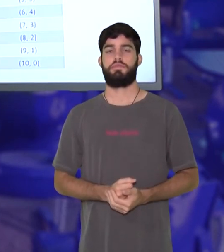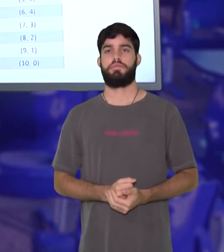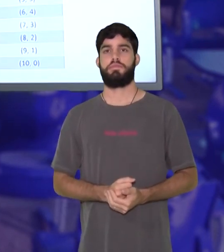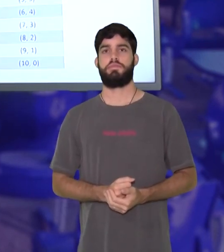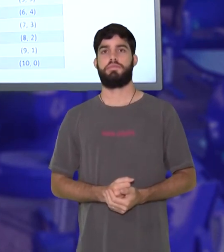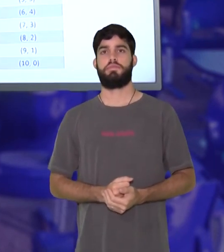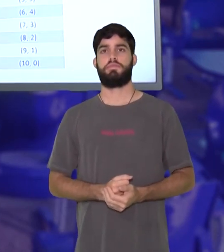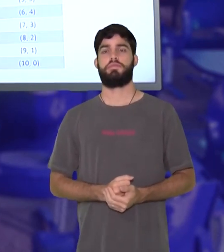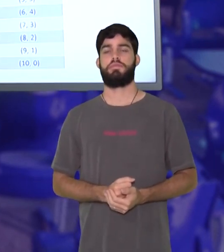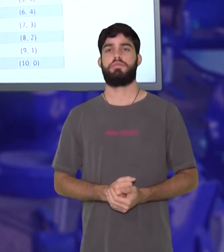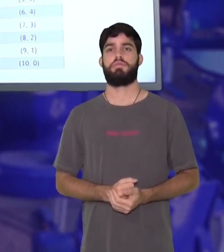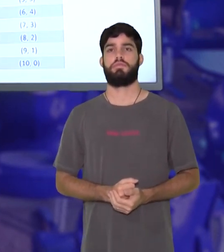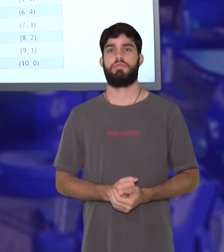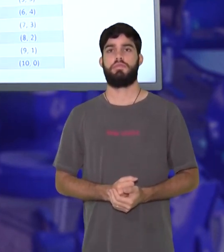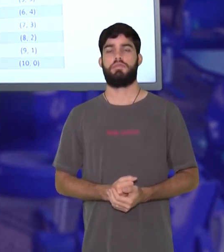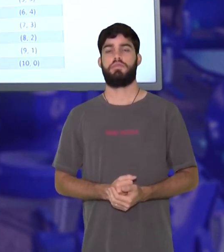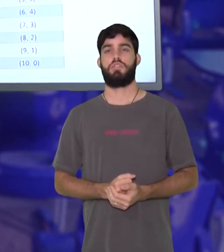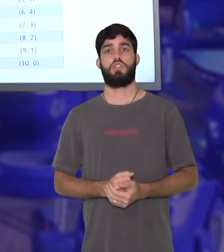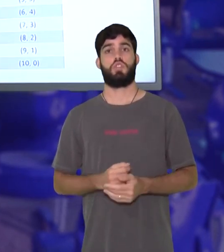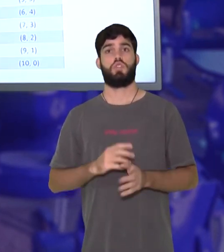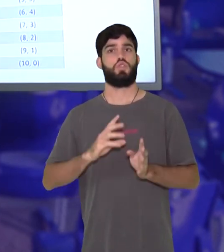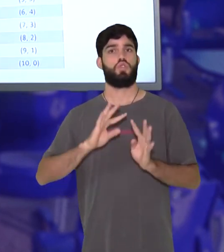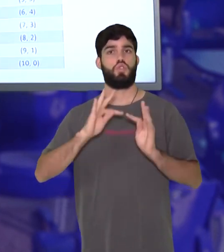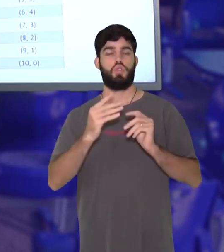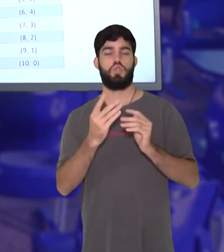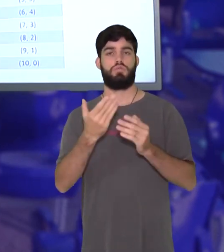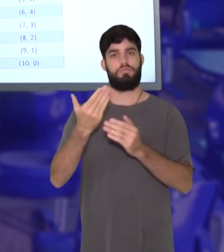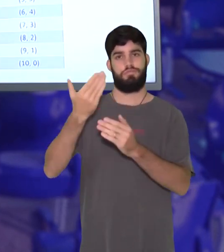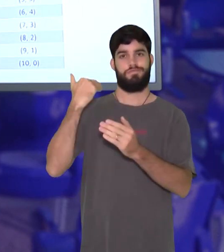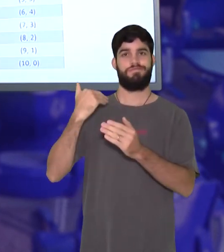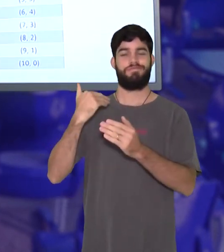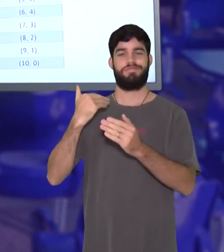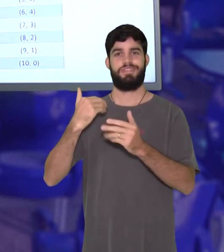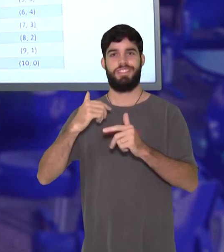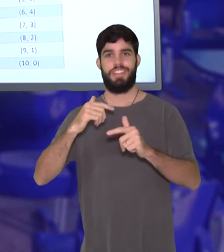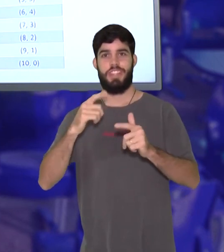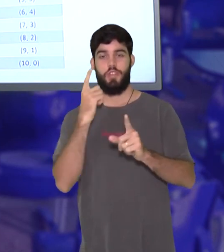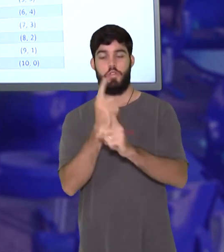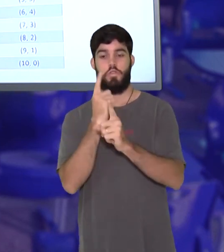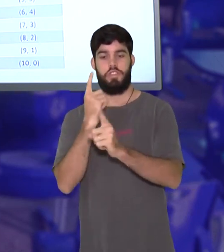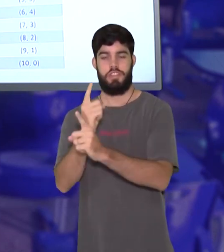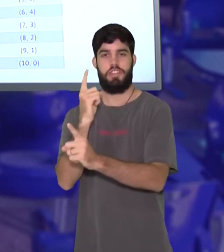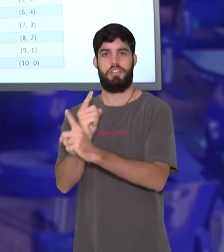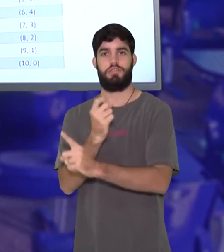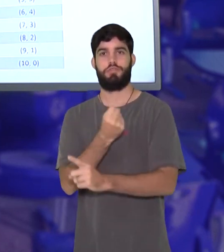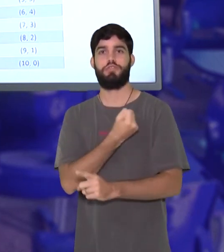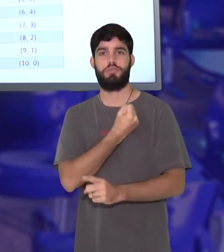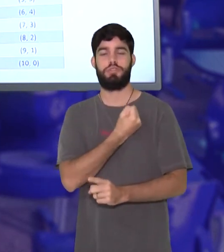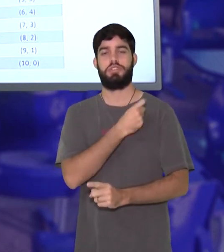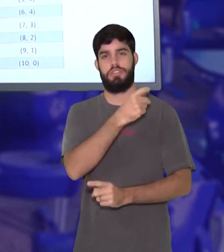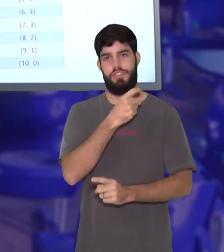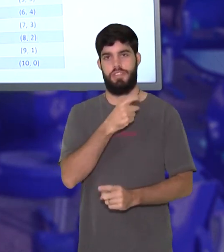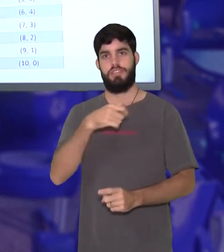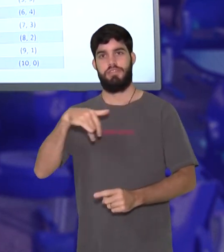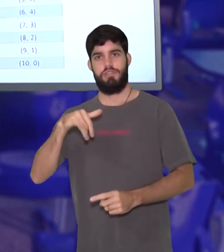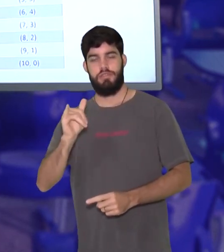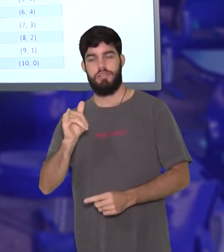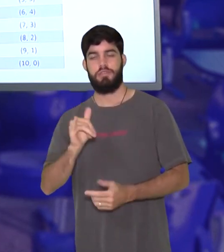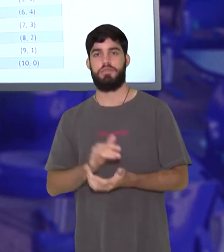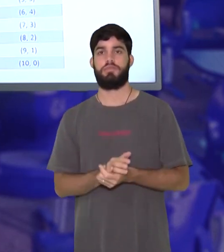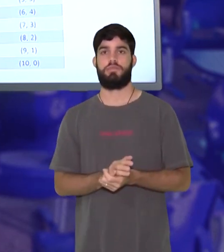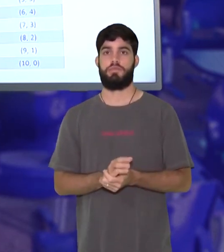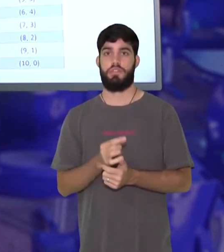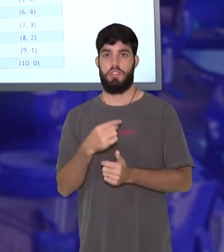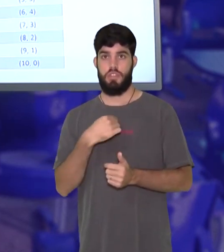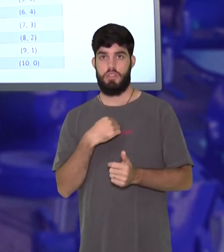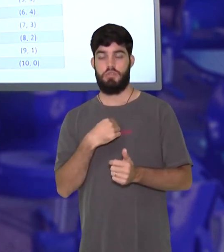enxergando agora feito todo aquele trabalho né de encontrar os valores de x e y